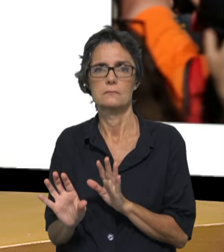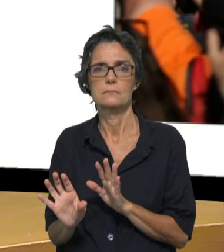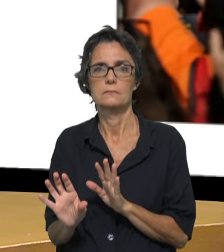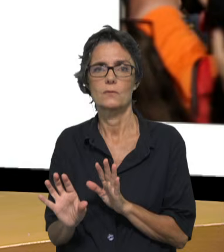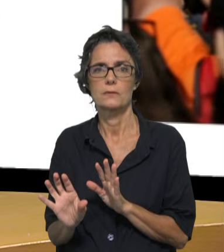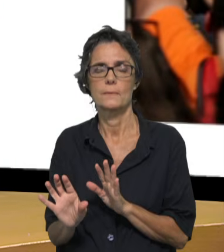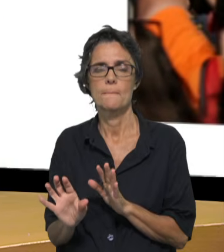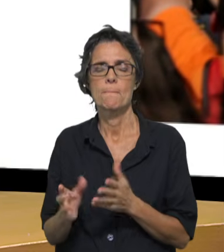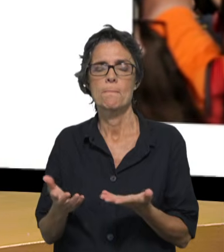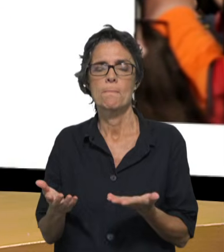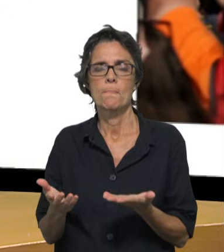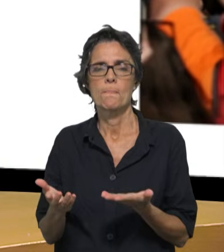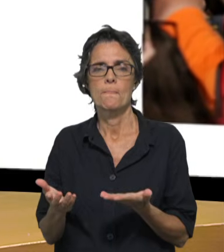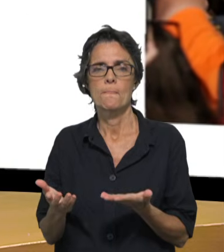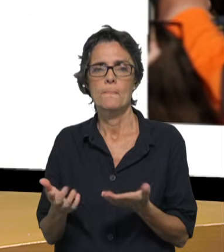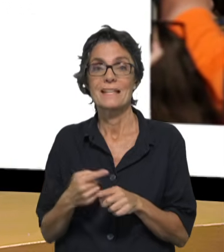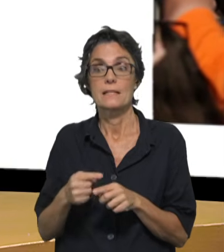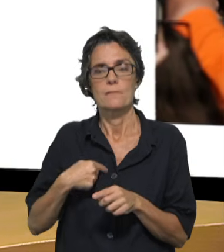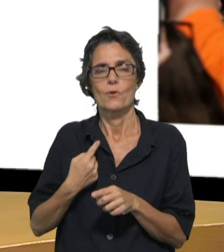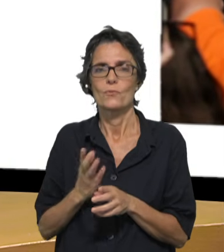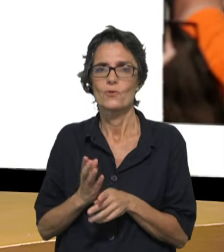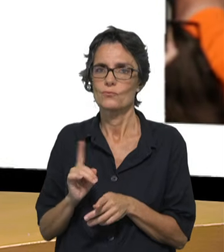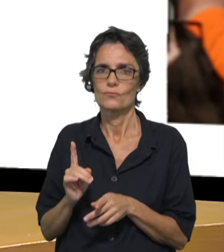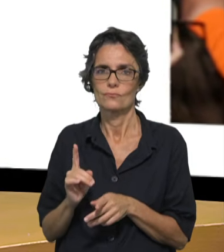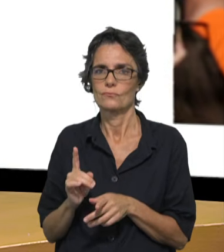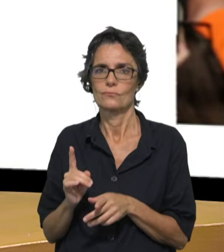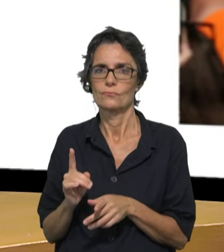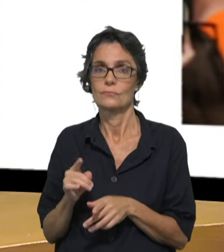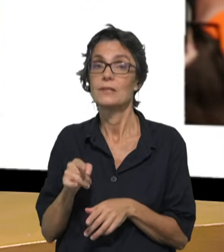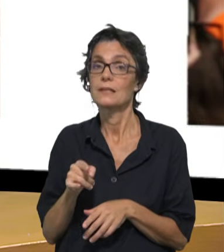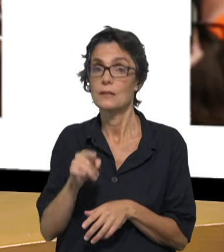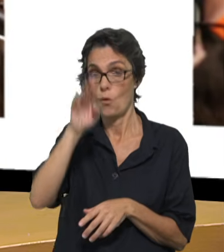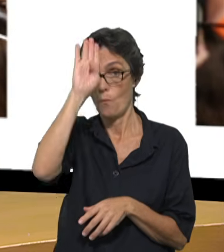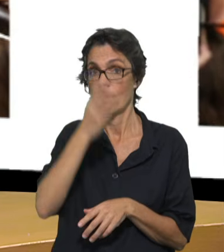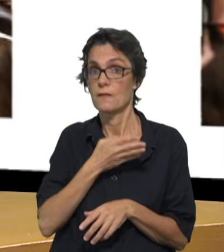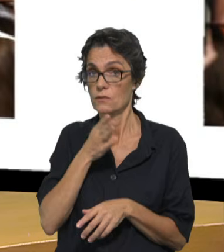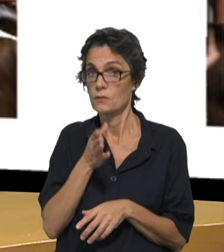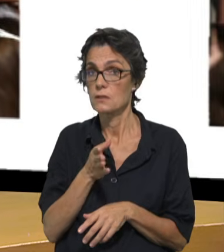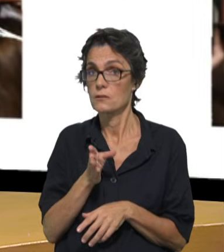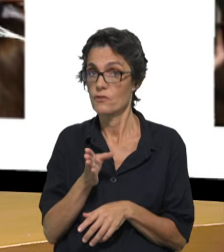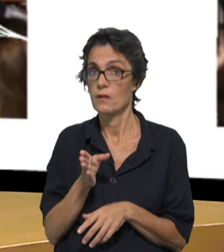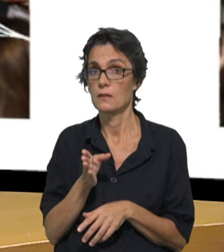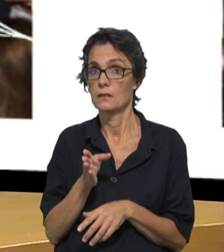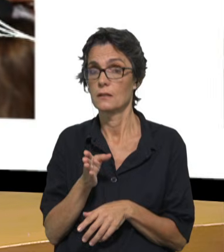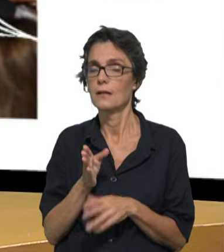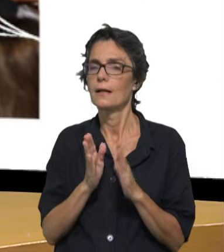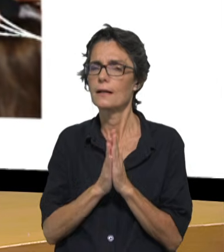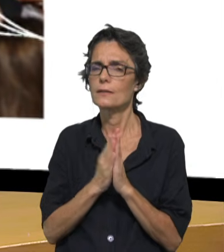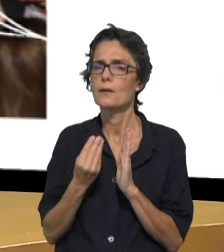usufruto é agora. A verdade é que o Papa Francisco, a Igreja,